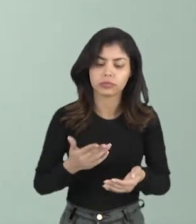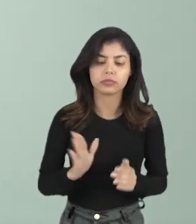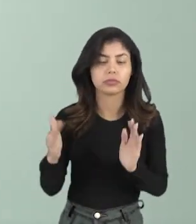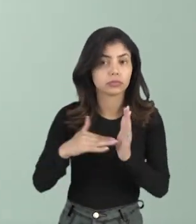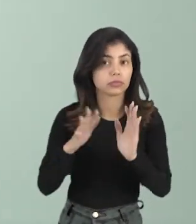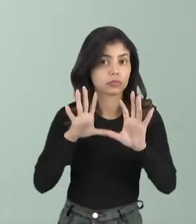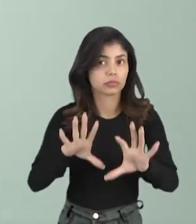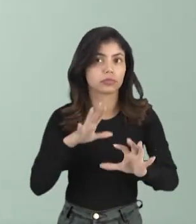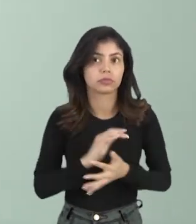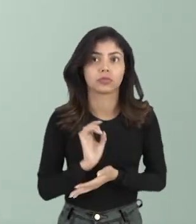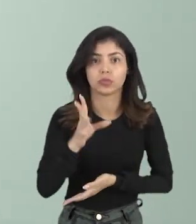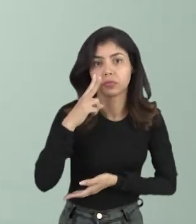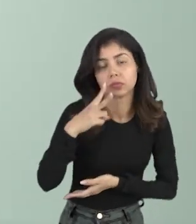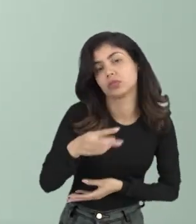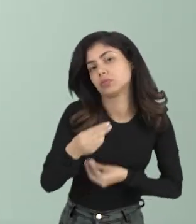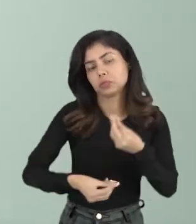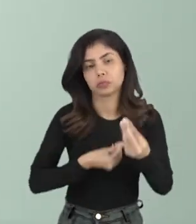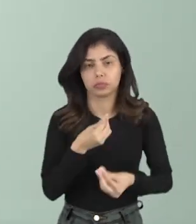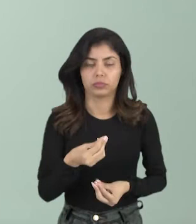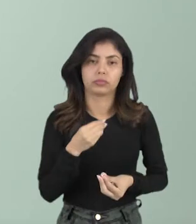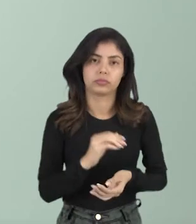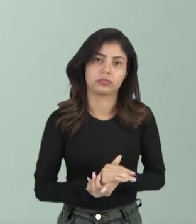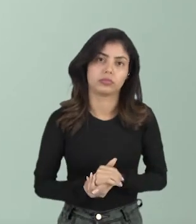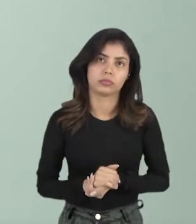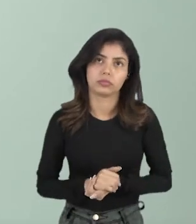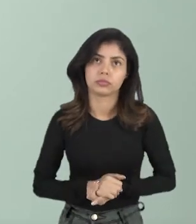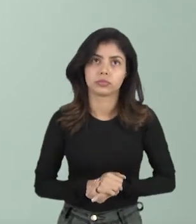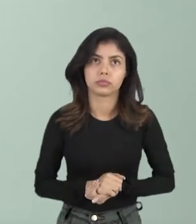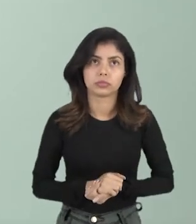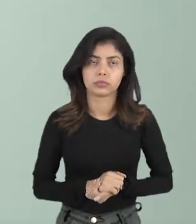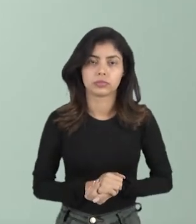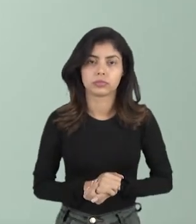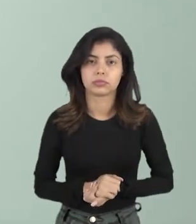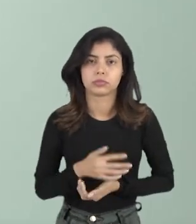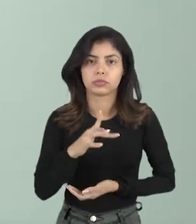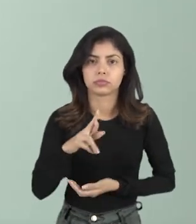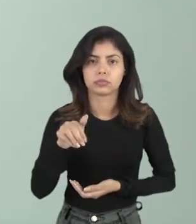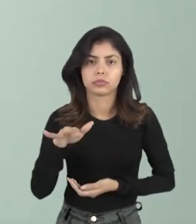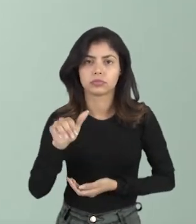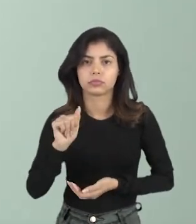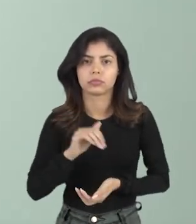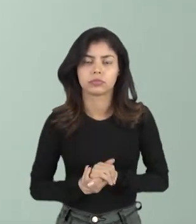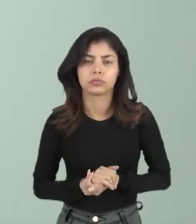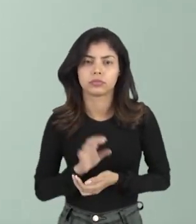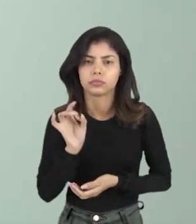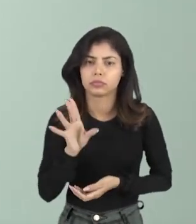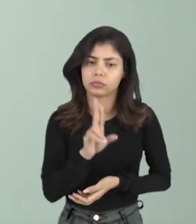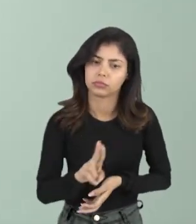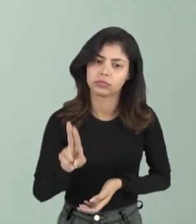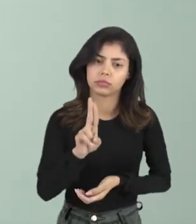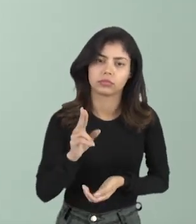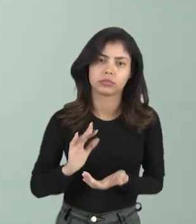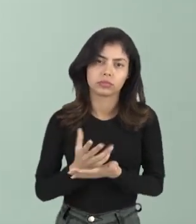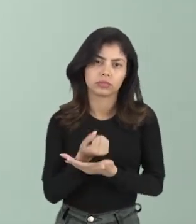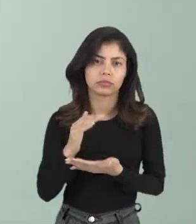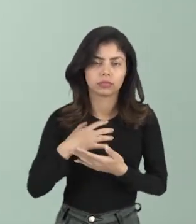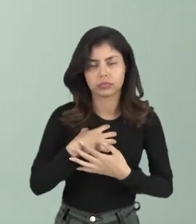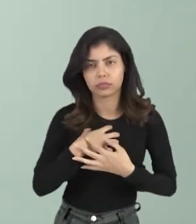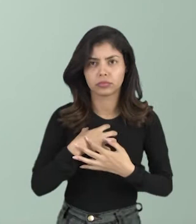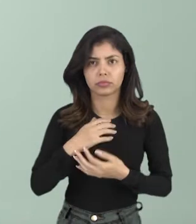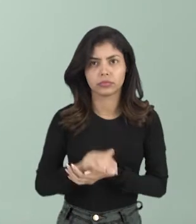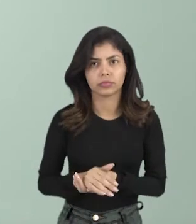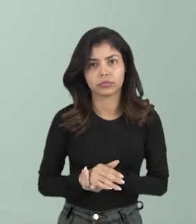Até então, ela era vista apenas como uma ferramenta que era utilizada para captar alguns